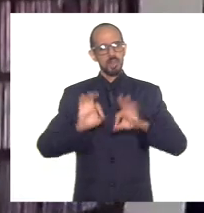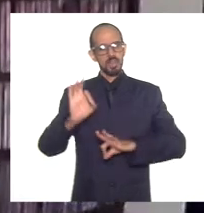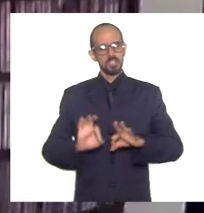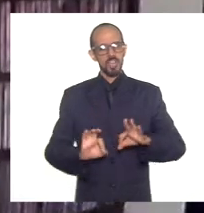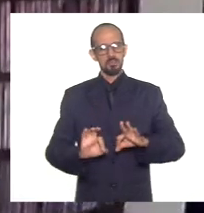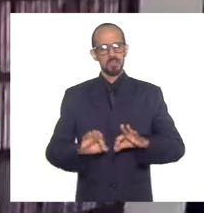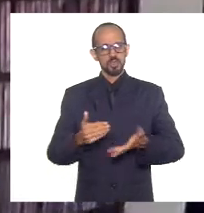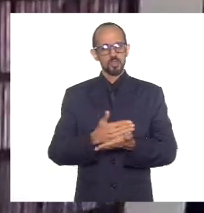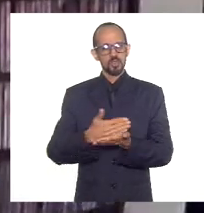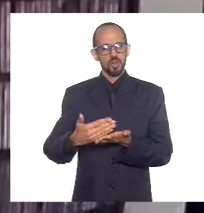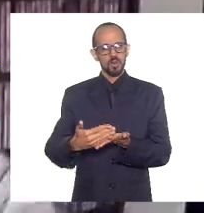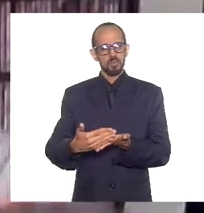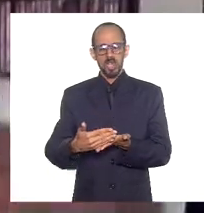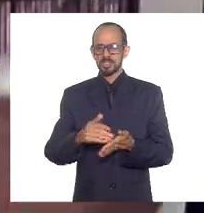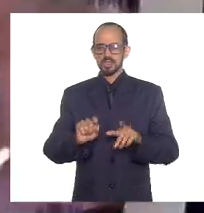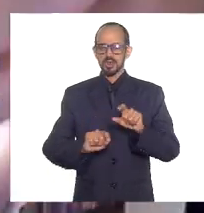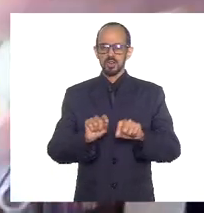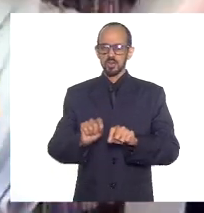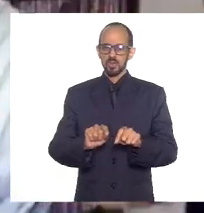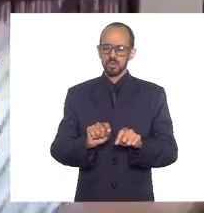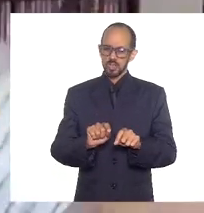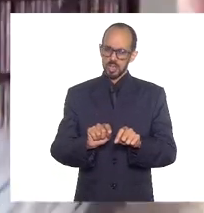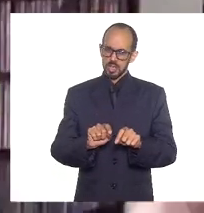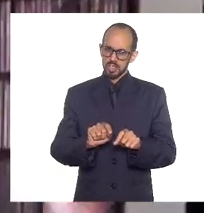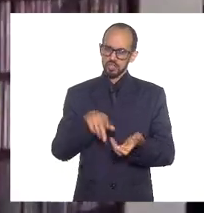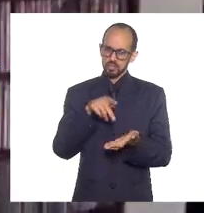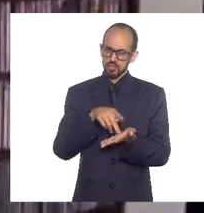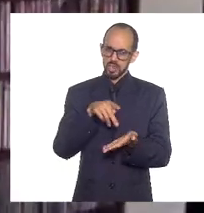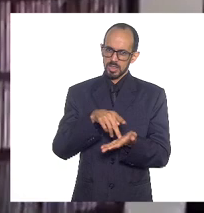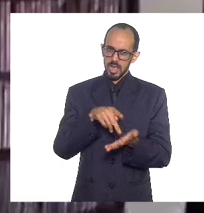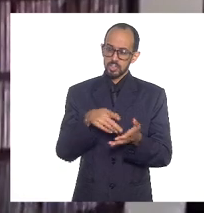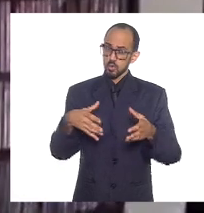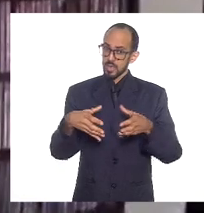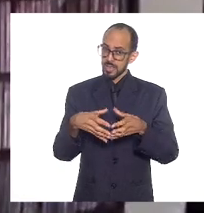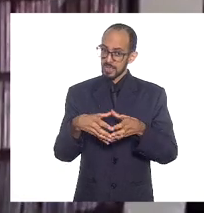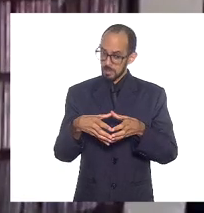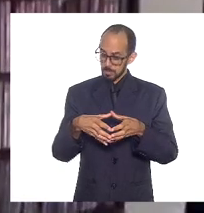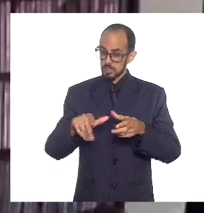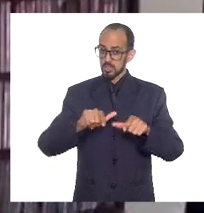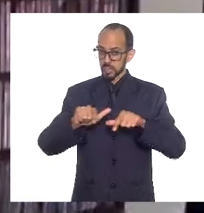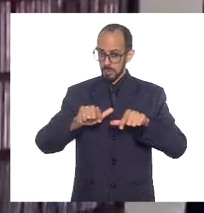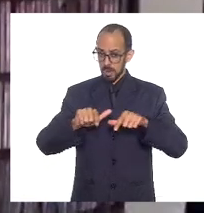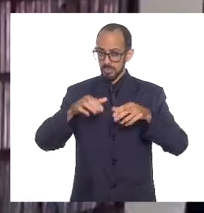ele começa exatamente com equipes de trabalho montadas